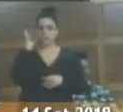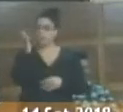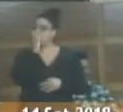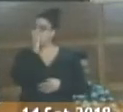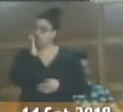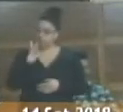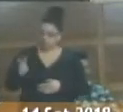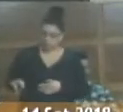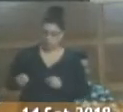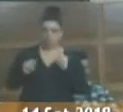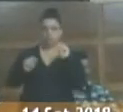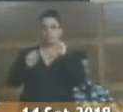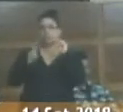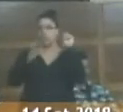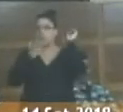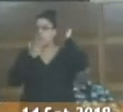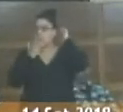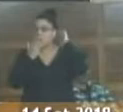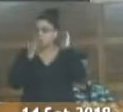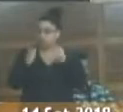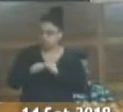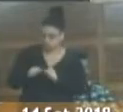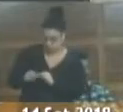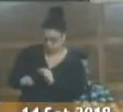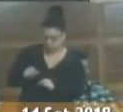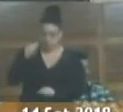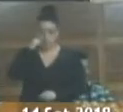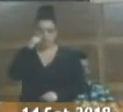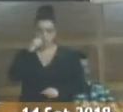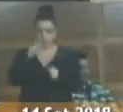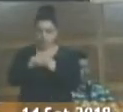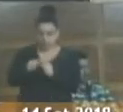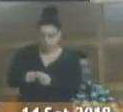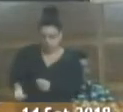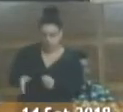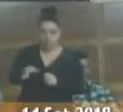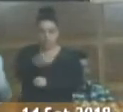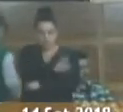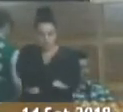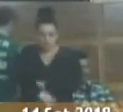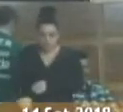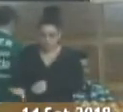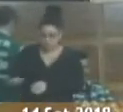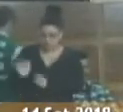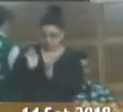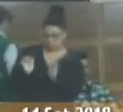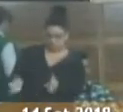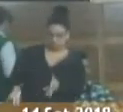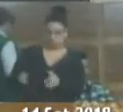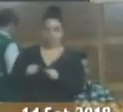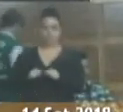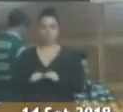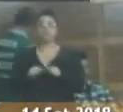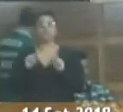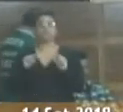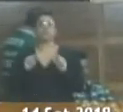que o índio está fazendo aí? Por que que a mulher indígena está fazendo? As crianças de jovens tá vindo para a cidade, fazer o que